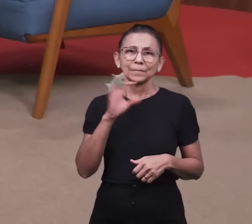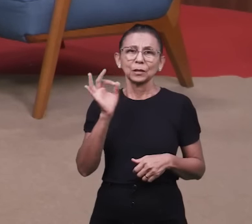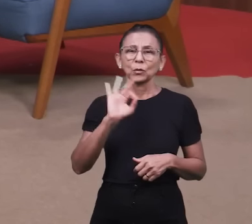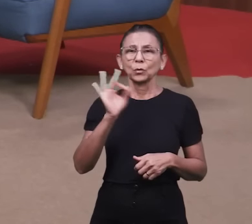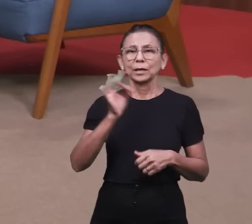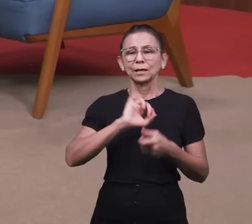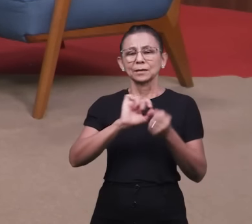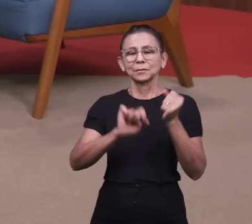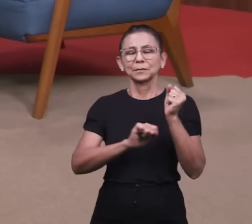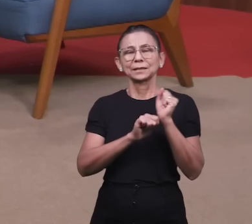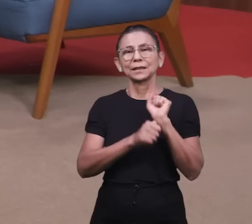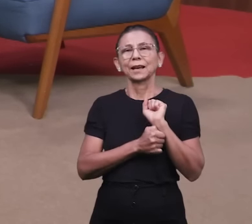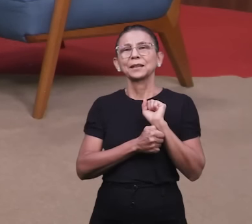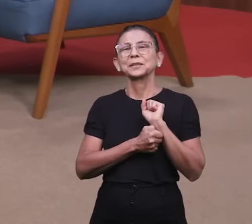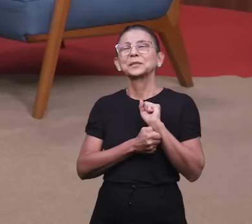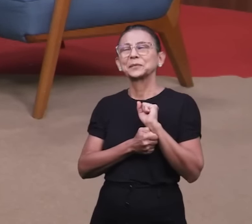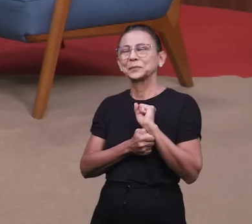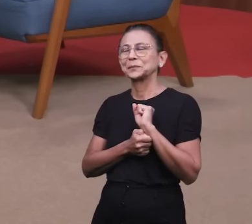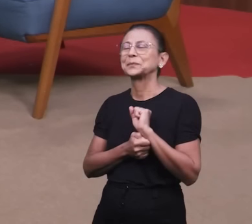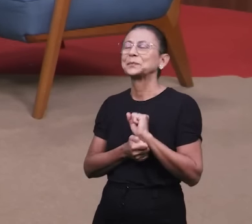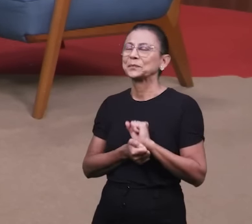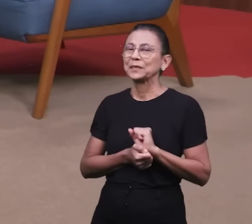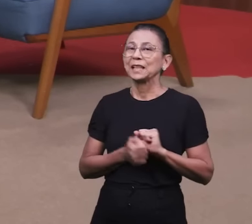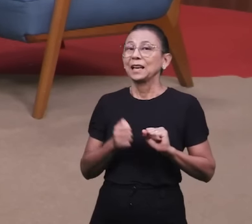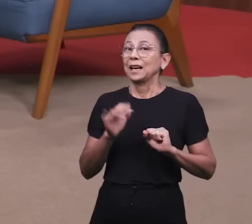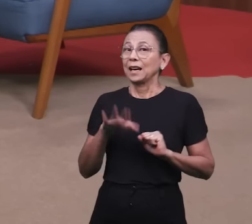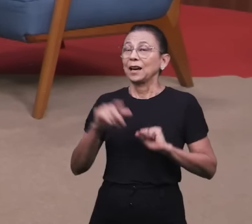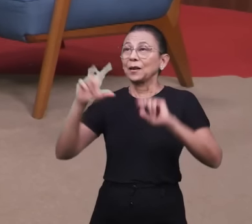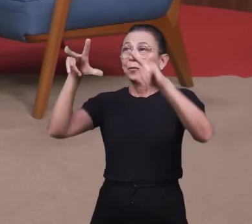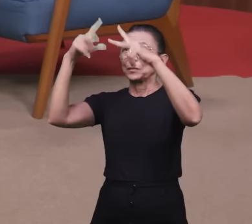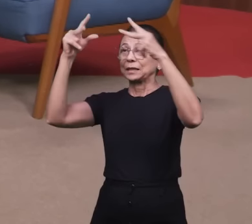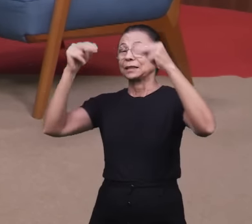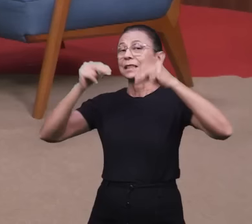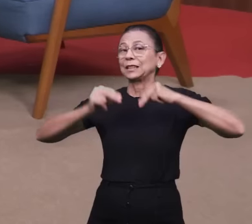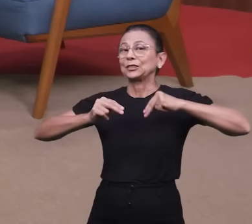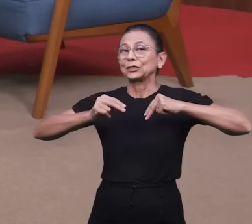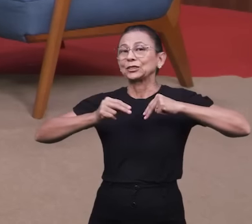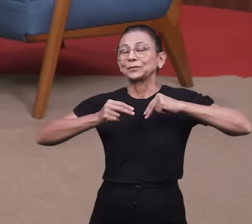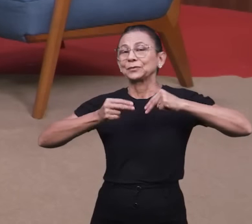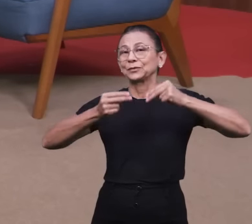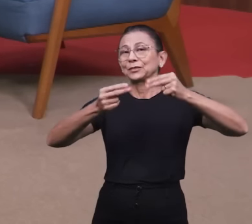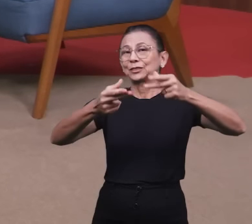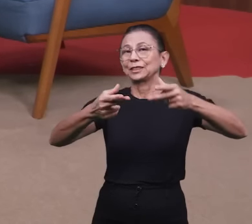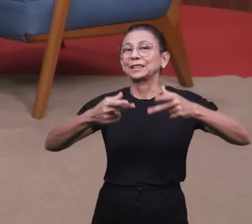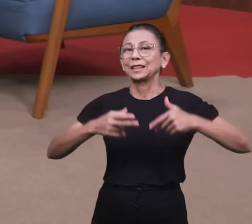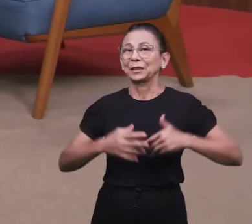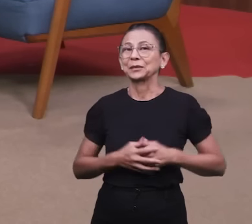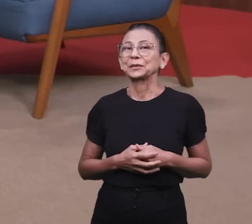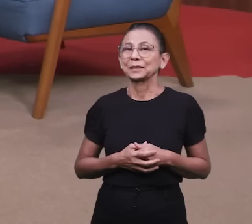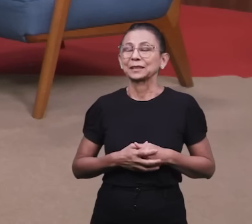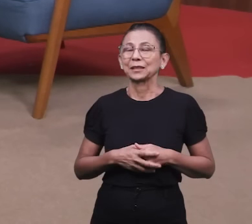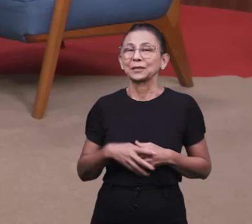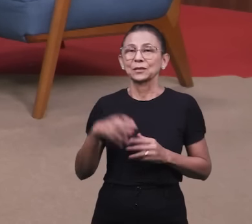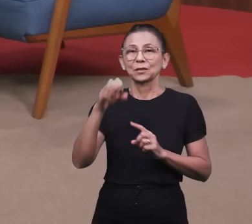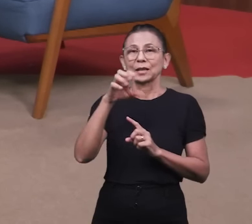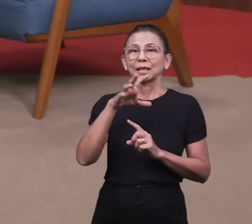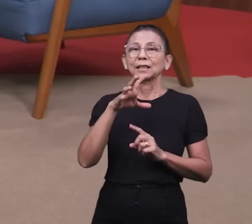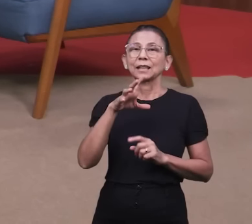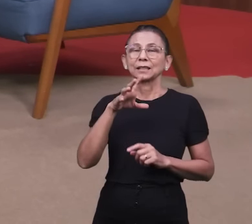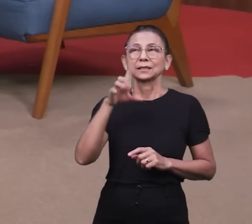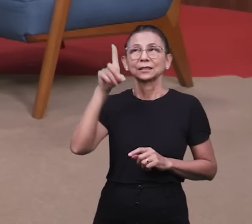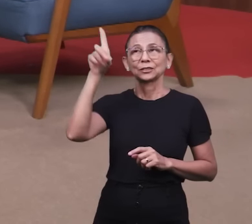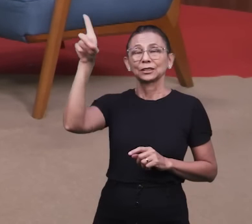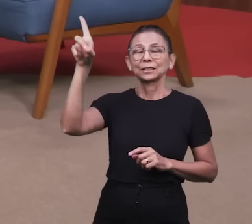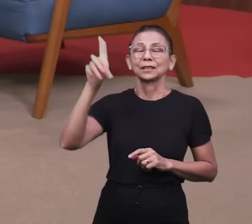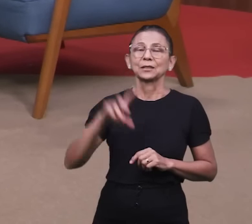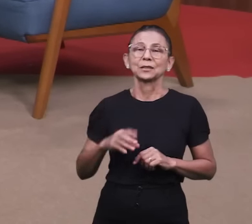no mistério isso aí é dádiva quem quem teve essa experiência de glória a Deus amém porque é algo merecido né é a graça